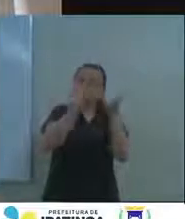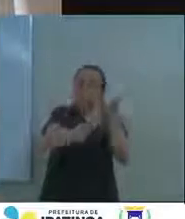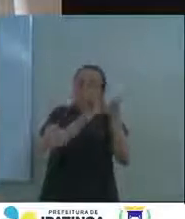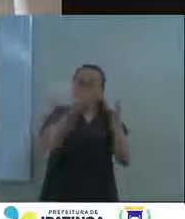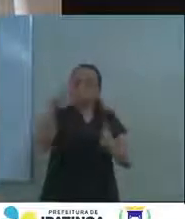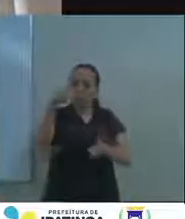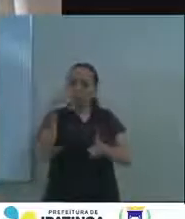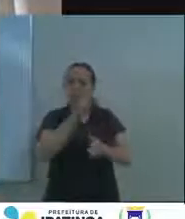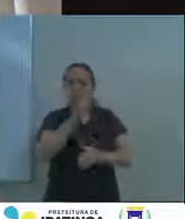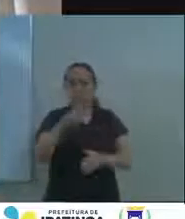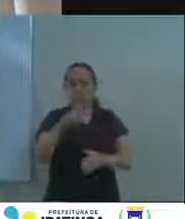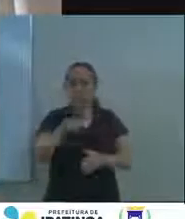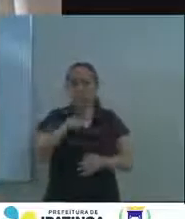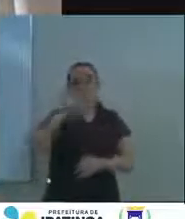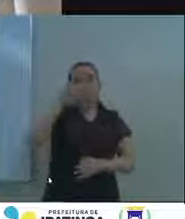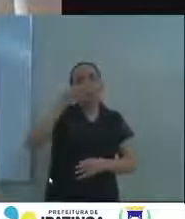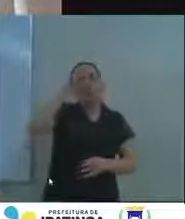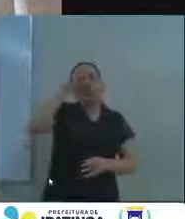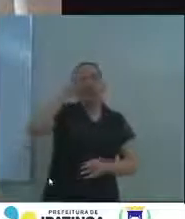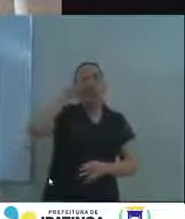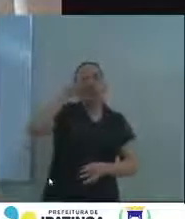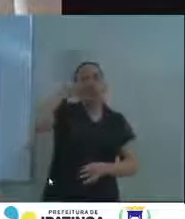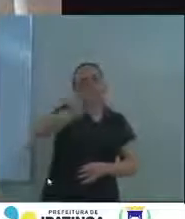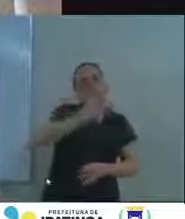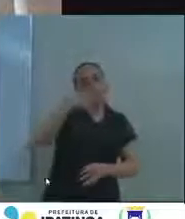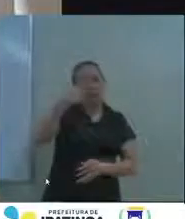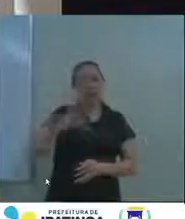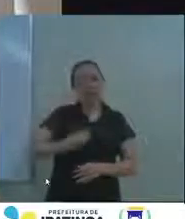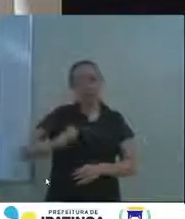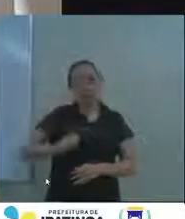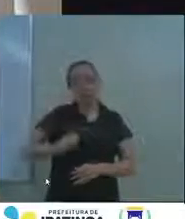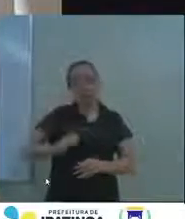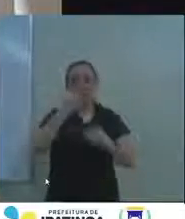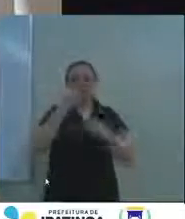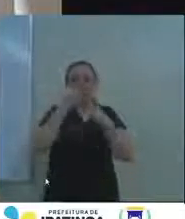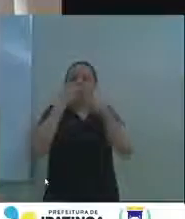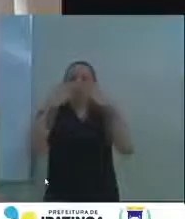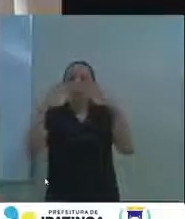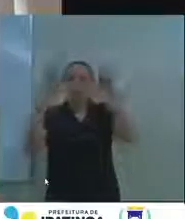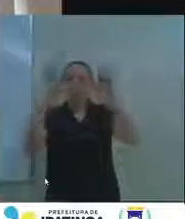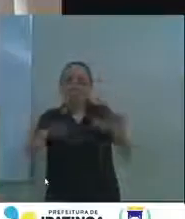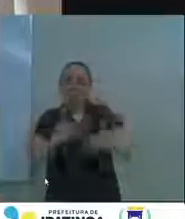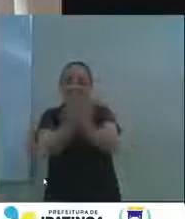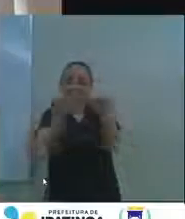assine para comprovar sua presença. Boa tarde a todos.